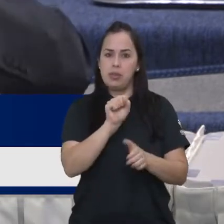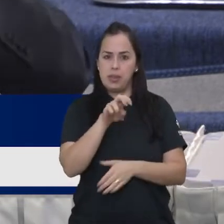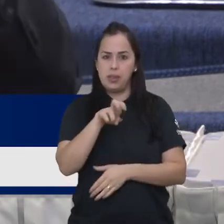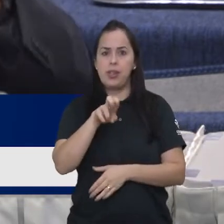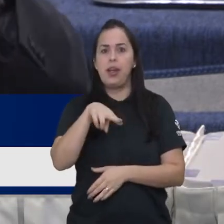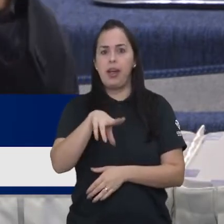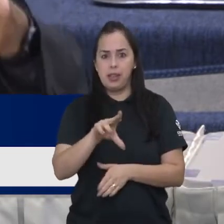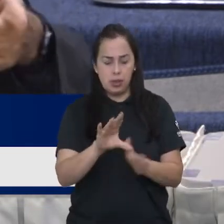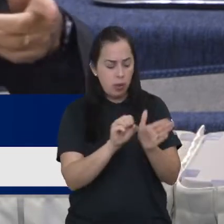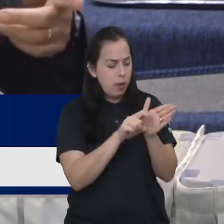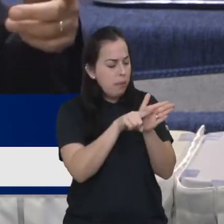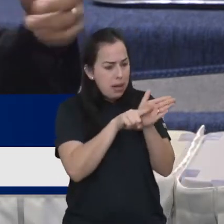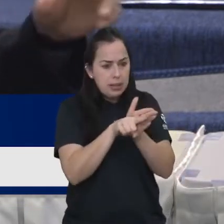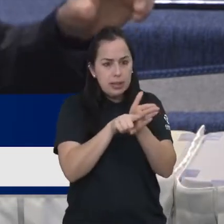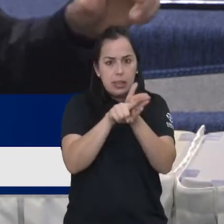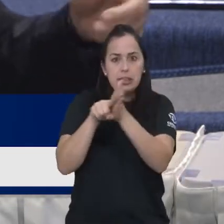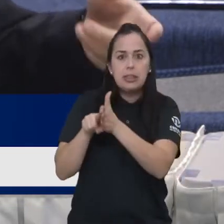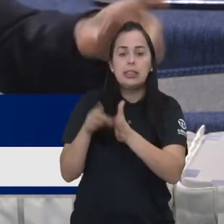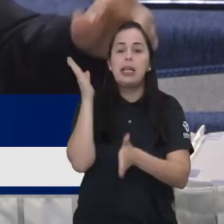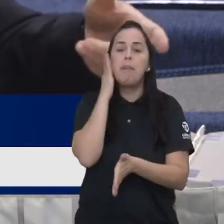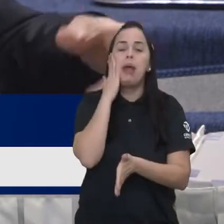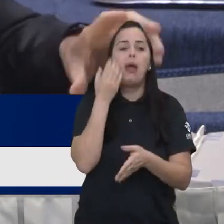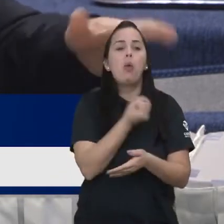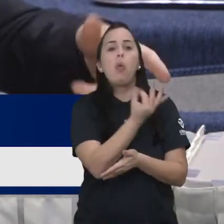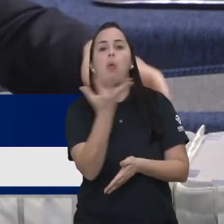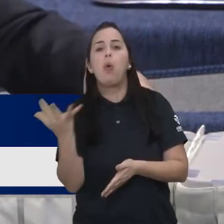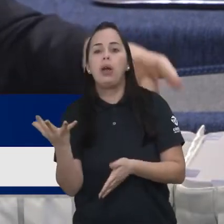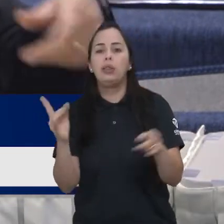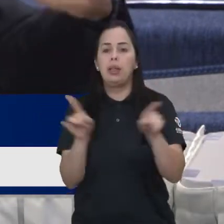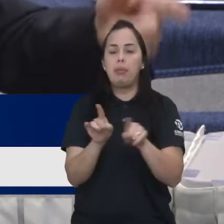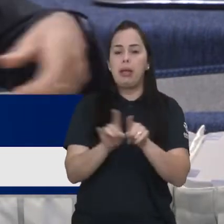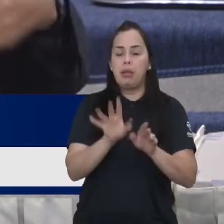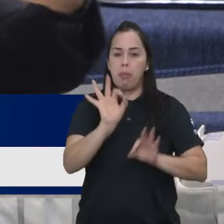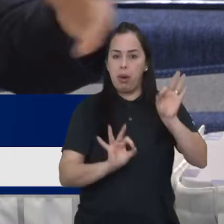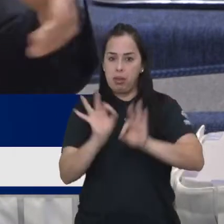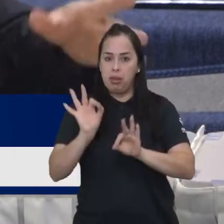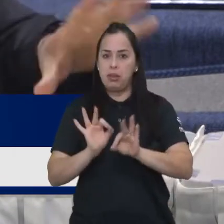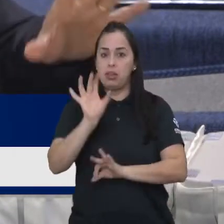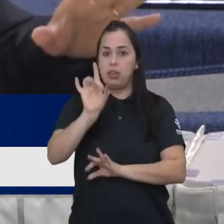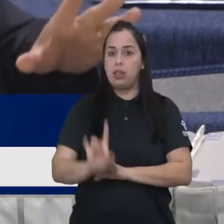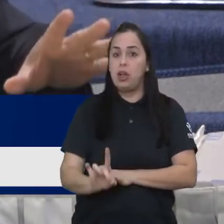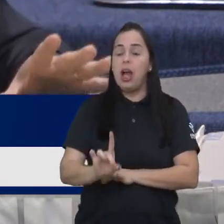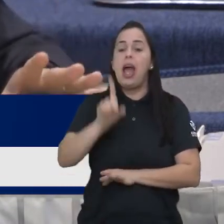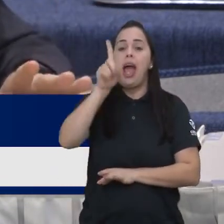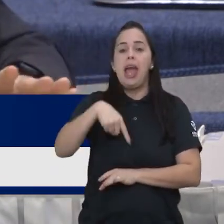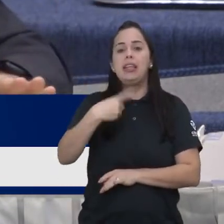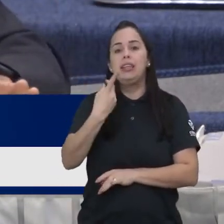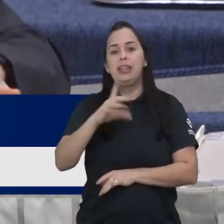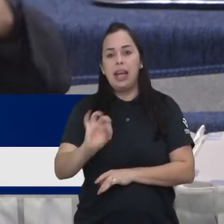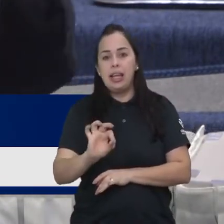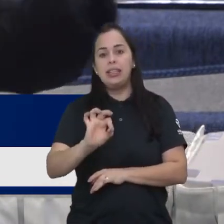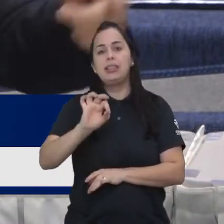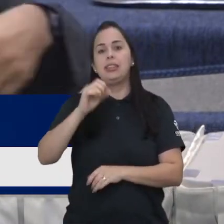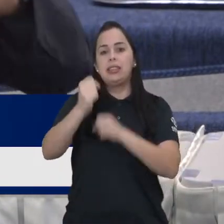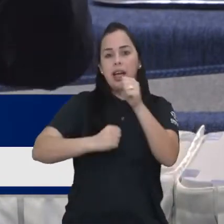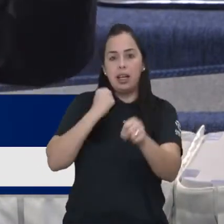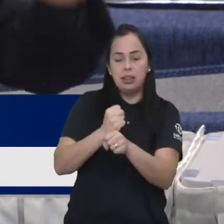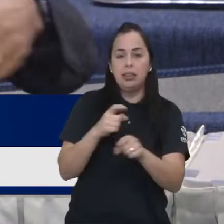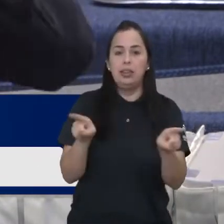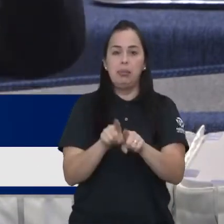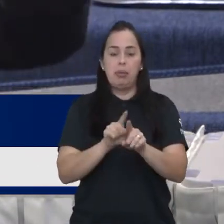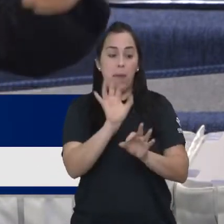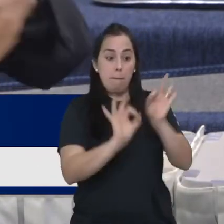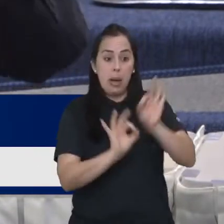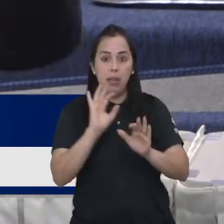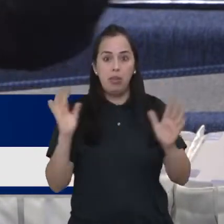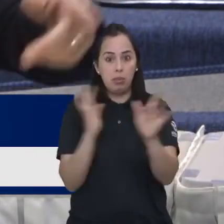pouquinho do conhecimento da nossa realidade. Mas o período de revisão desses planos, tanto o plano de diretor, desses planos, é de 10 anos. Tanto o plano de mobilidade,